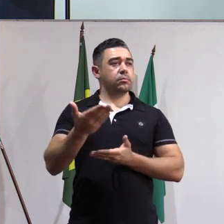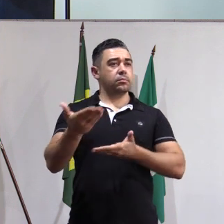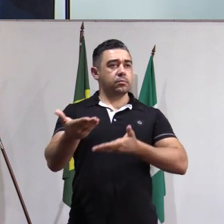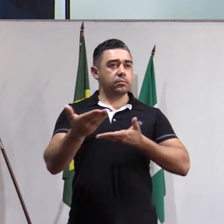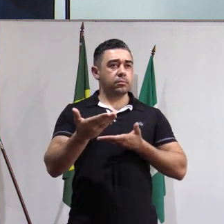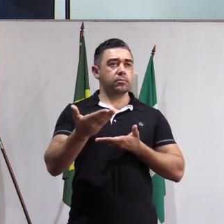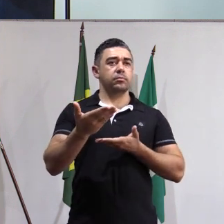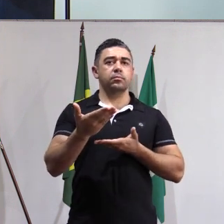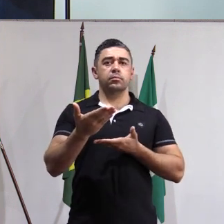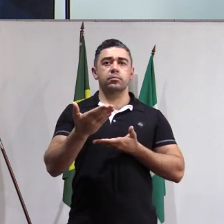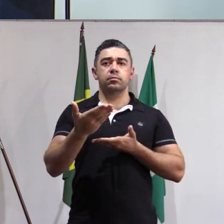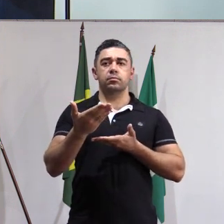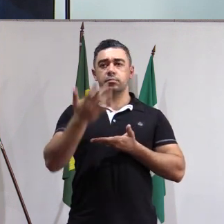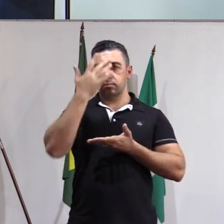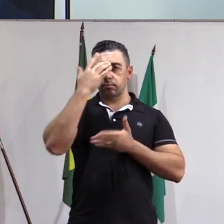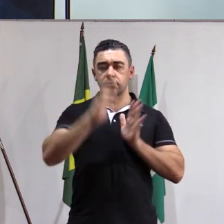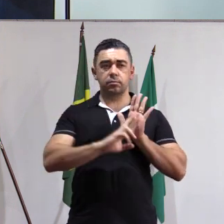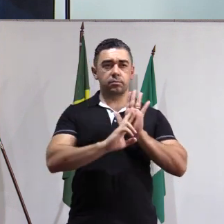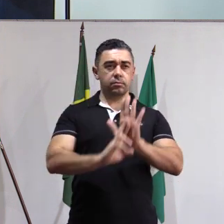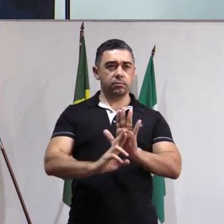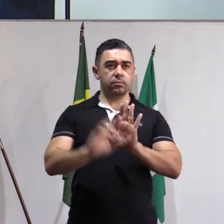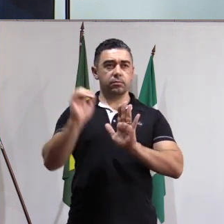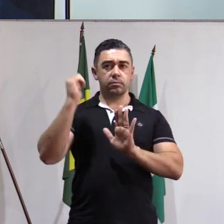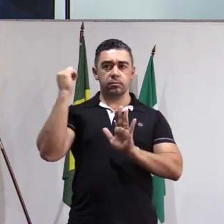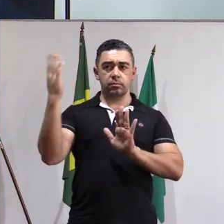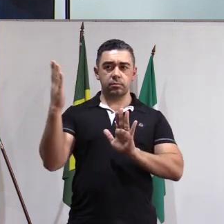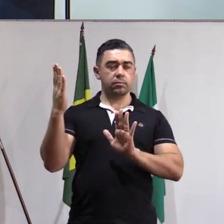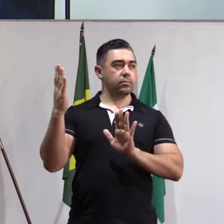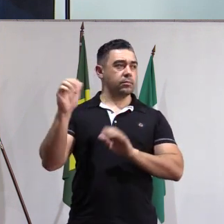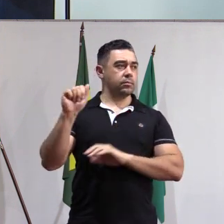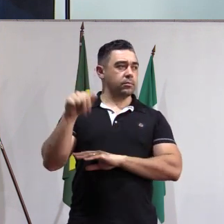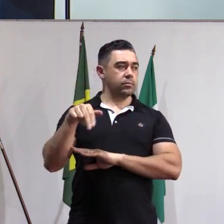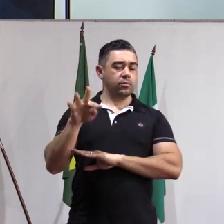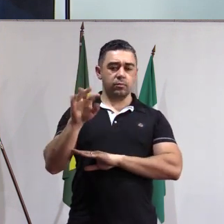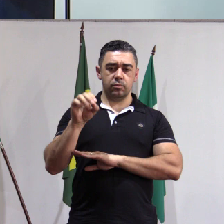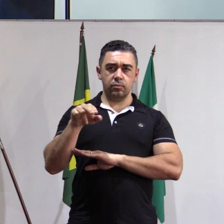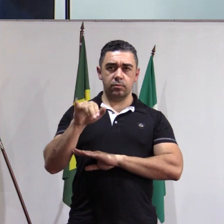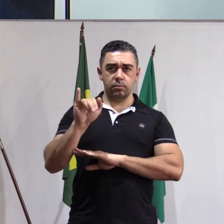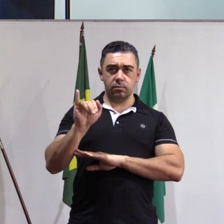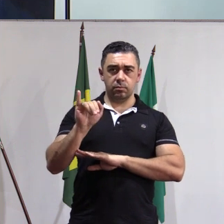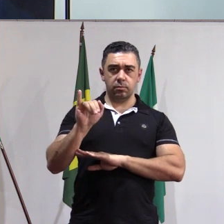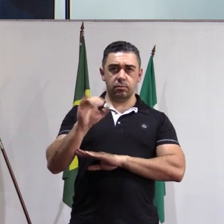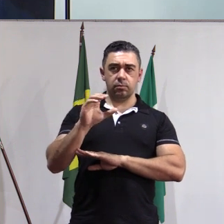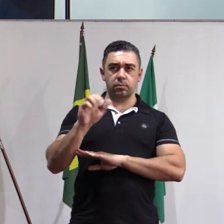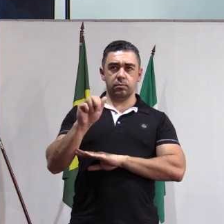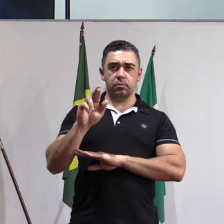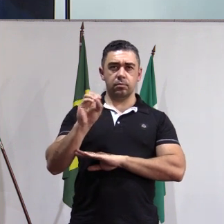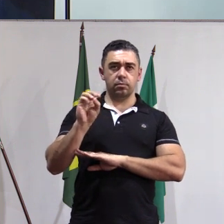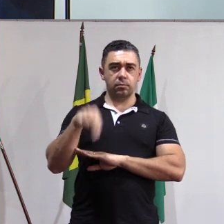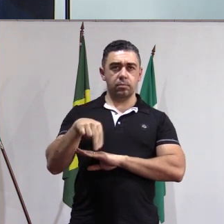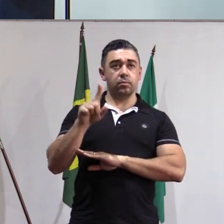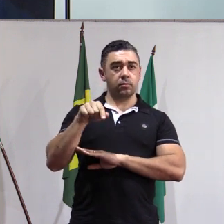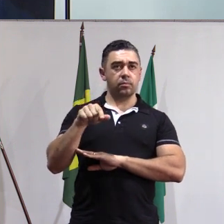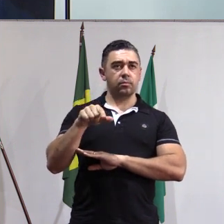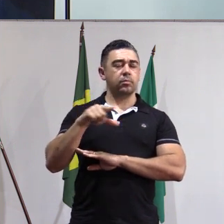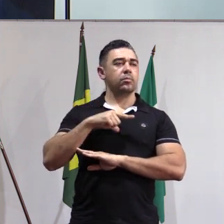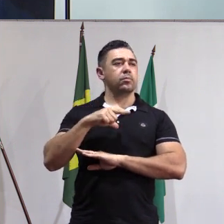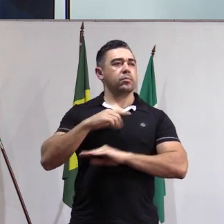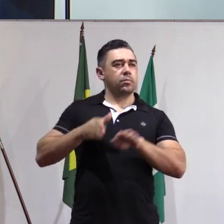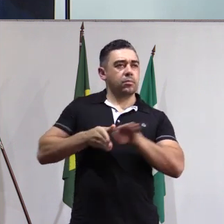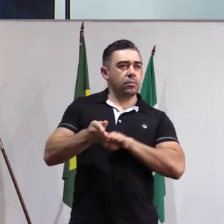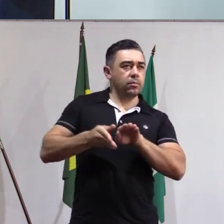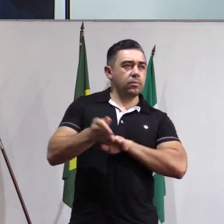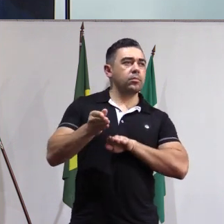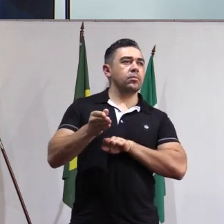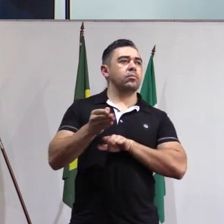ao representante da comunidade externa, Antoninho Caron, que é, inclusive, conselheiro dos nossos